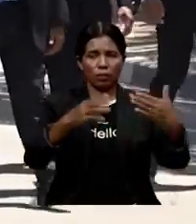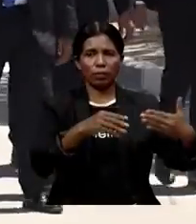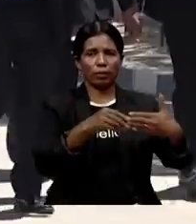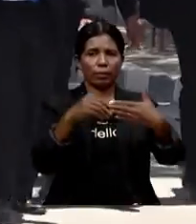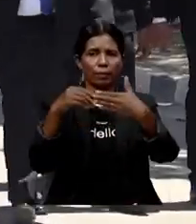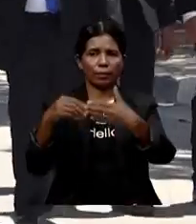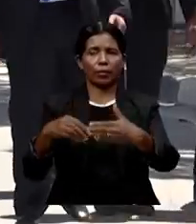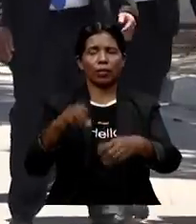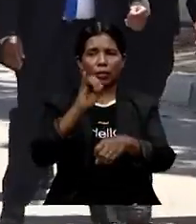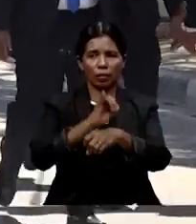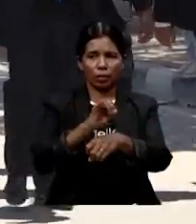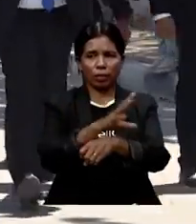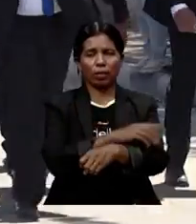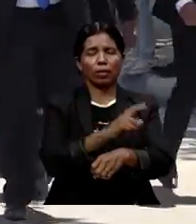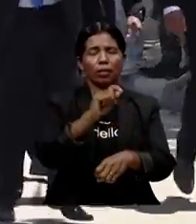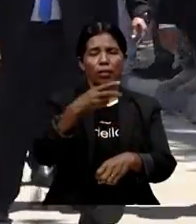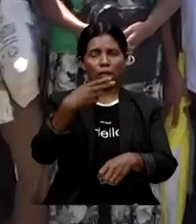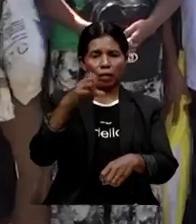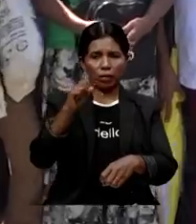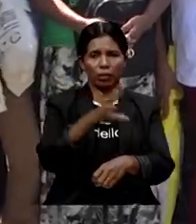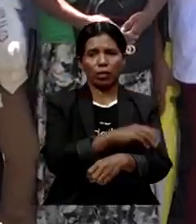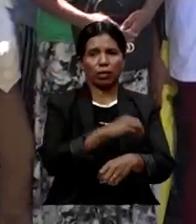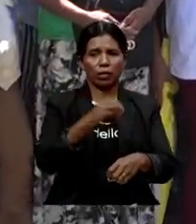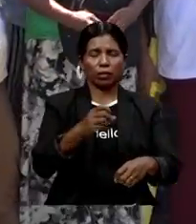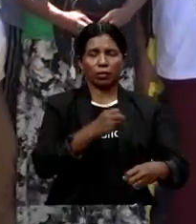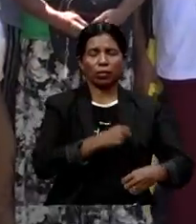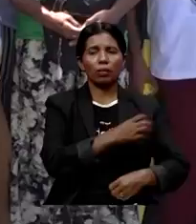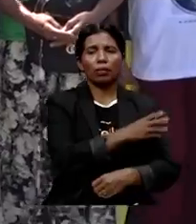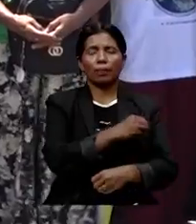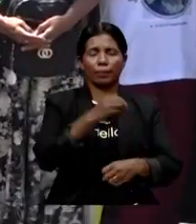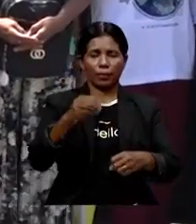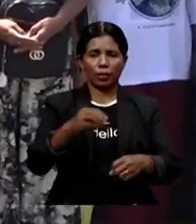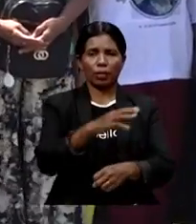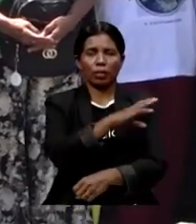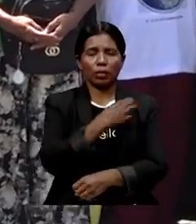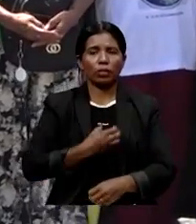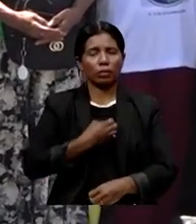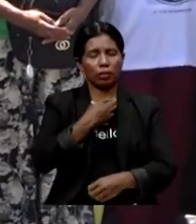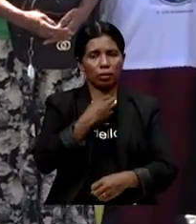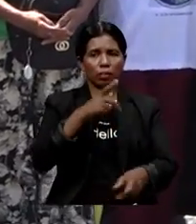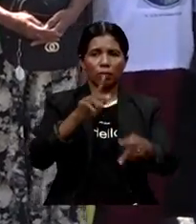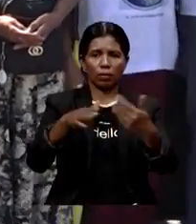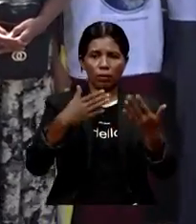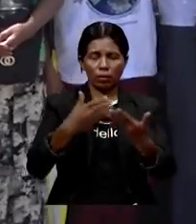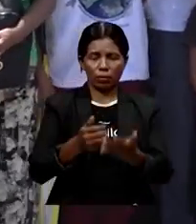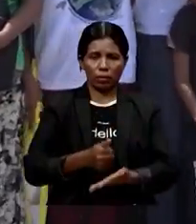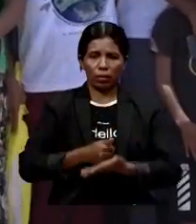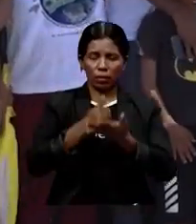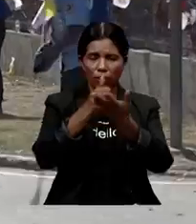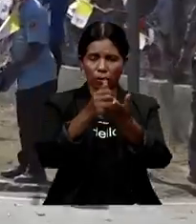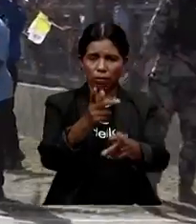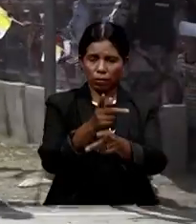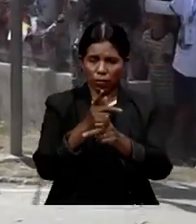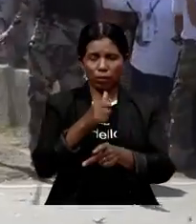organizadora, Igreja THS-THM, Soldado de Cristo, Escuteiro, o Peregrino Sira, Taumata,